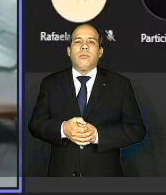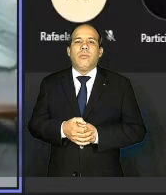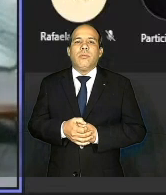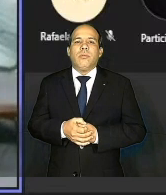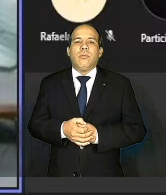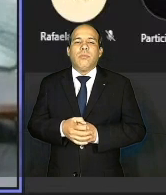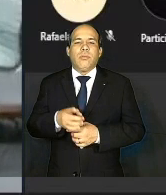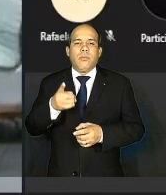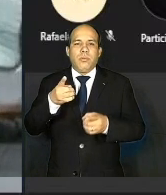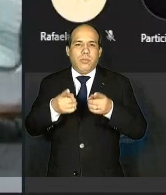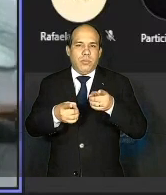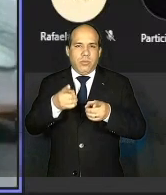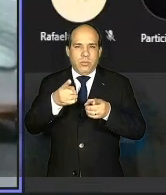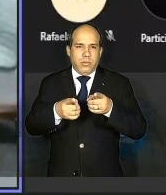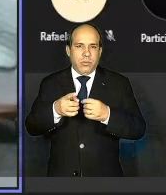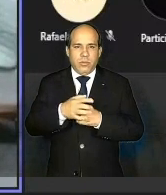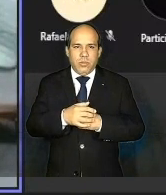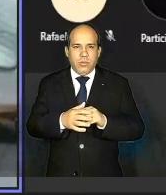Belmiro.